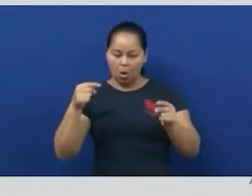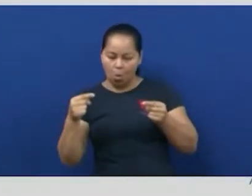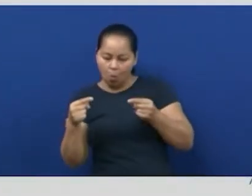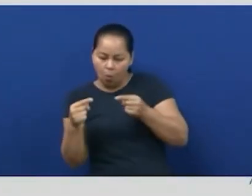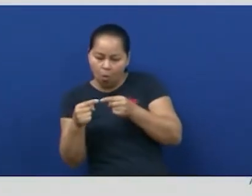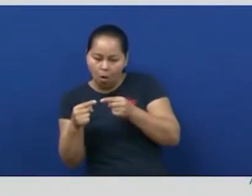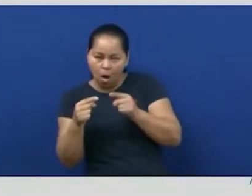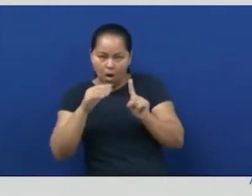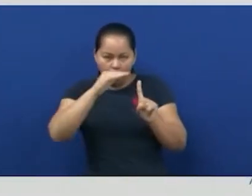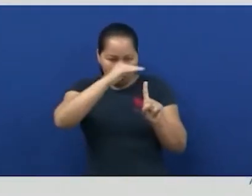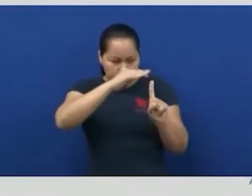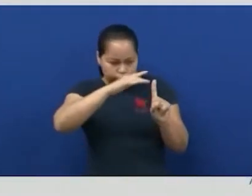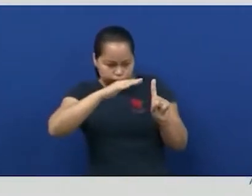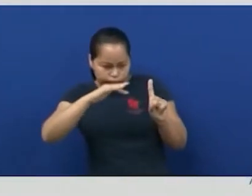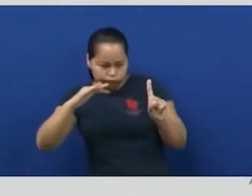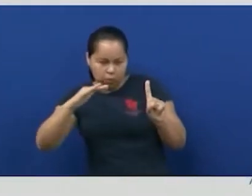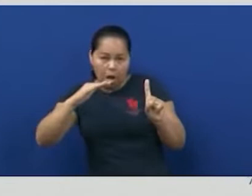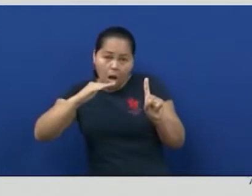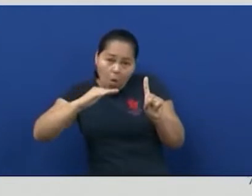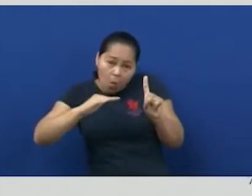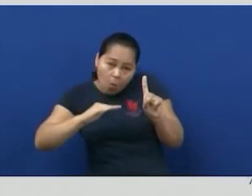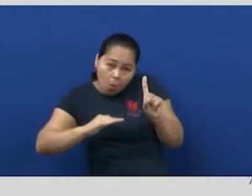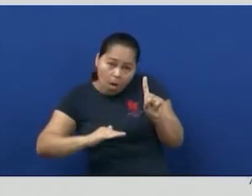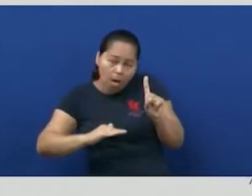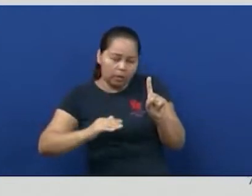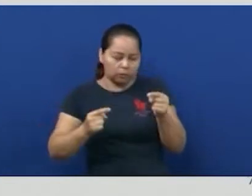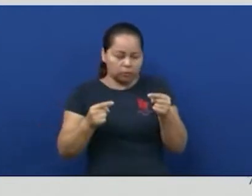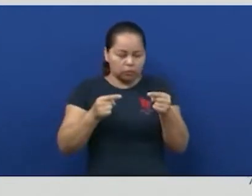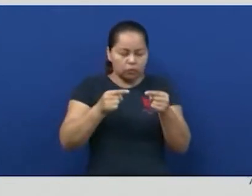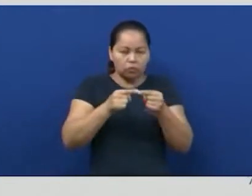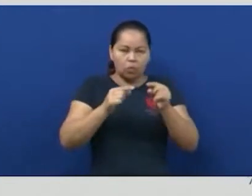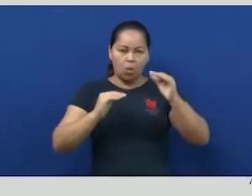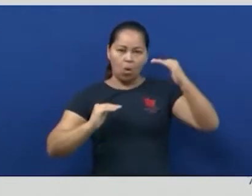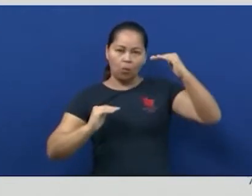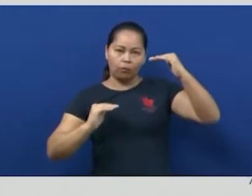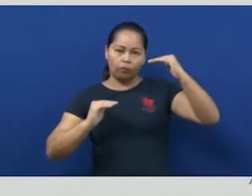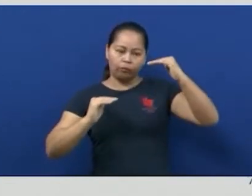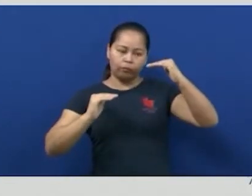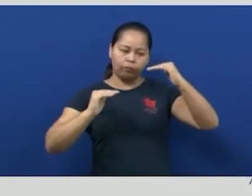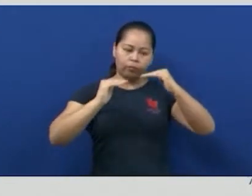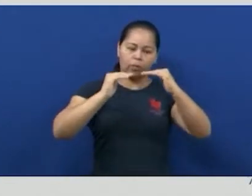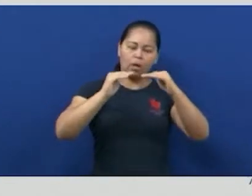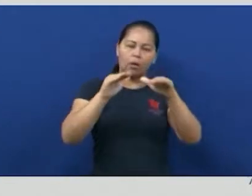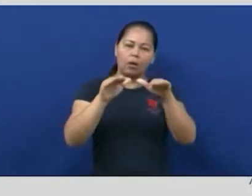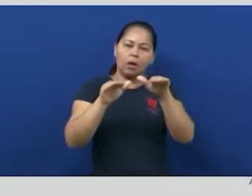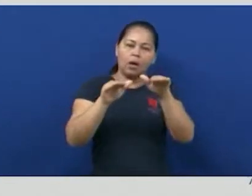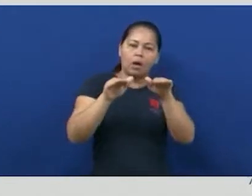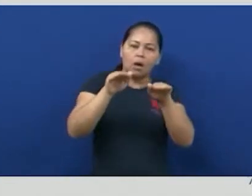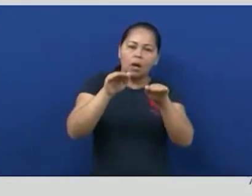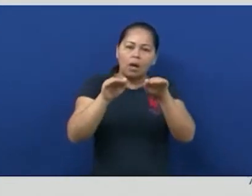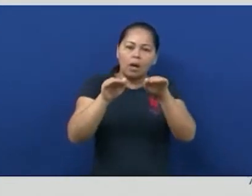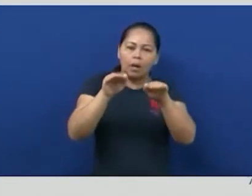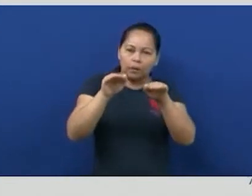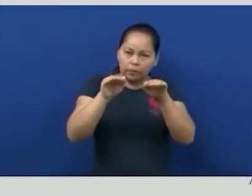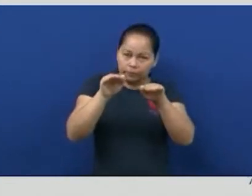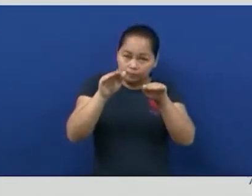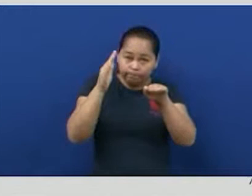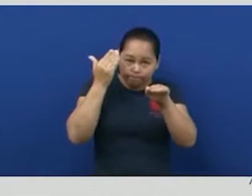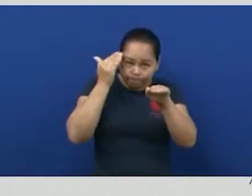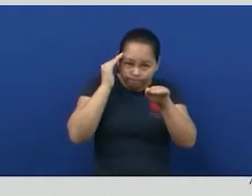com uma temperatura baixa, esses corpos podem entrar em equilíbrio. Então, a gente tem